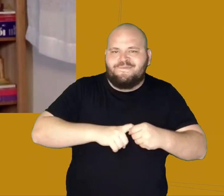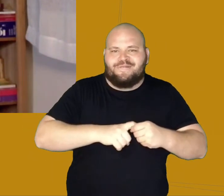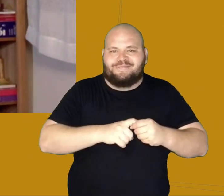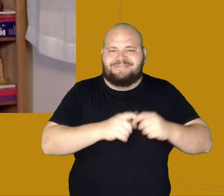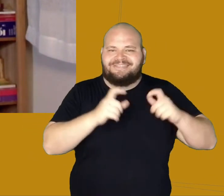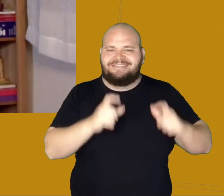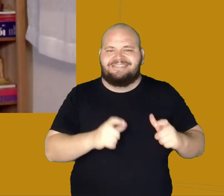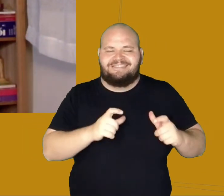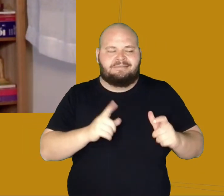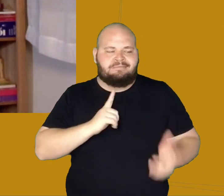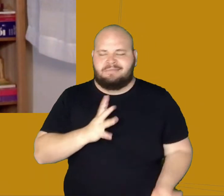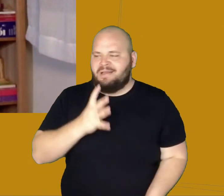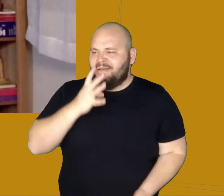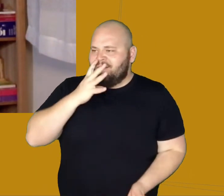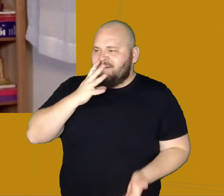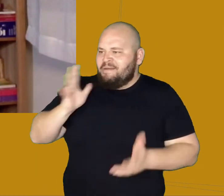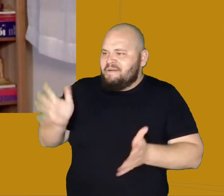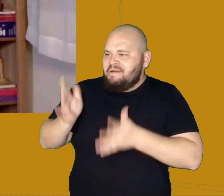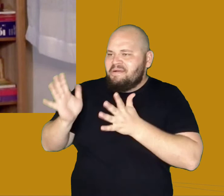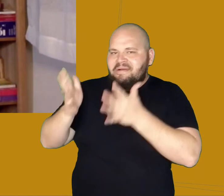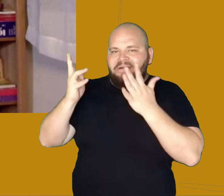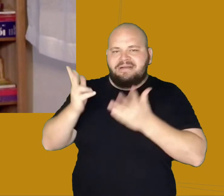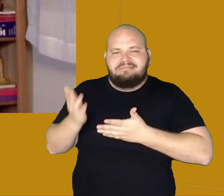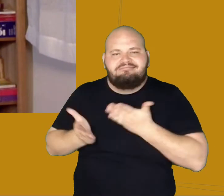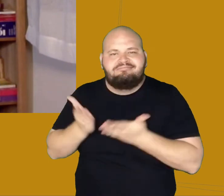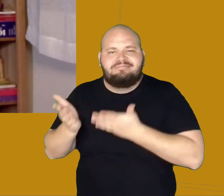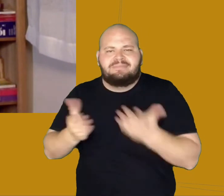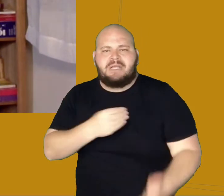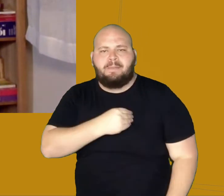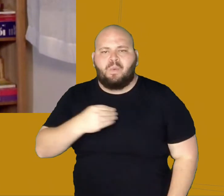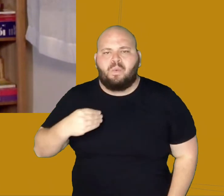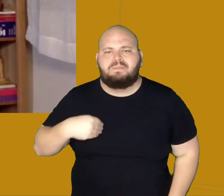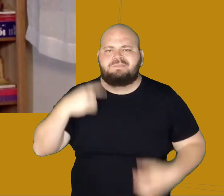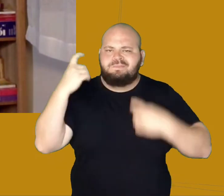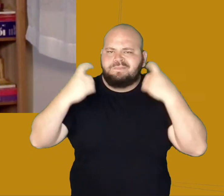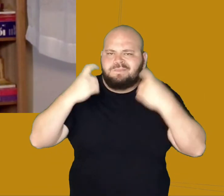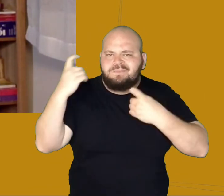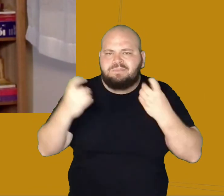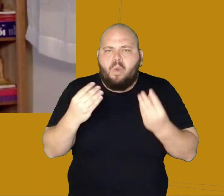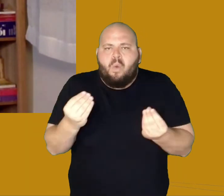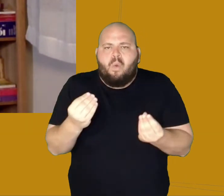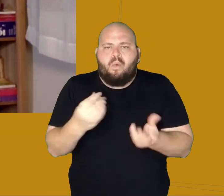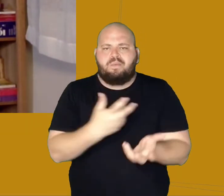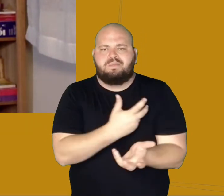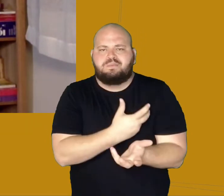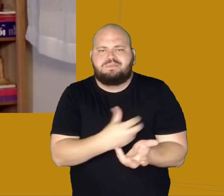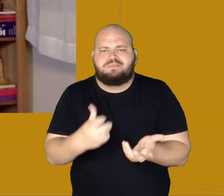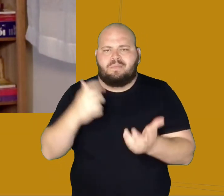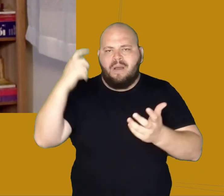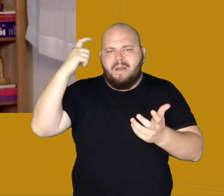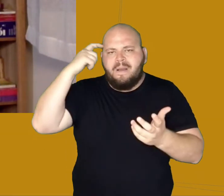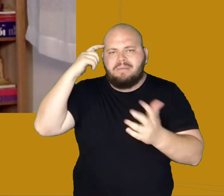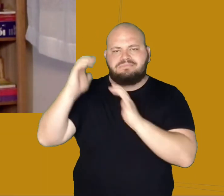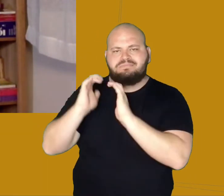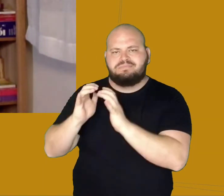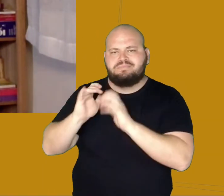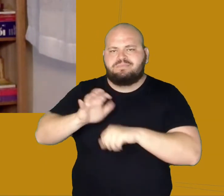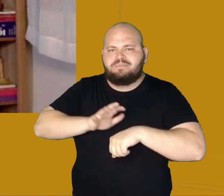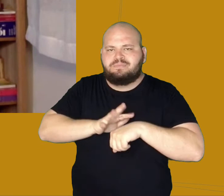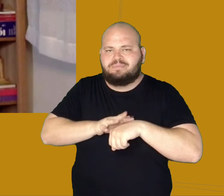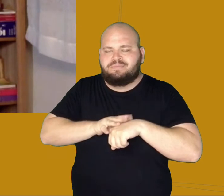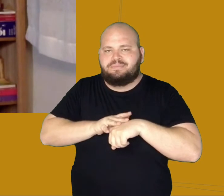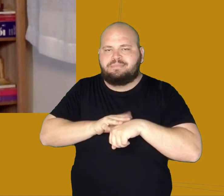volta. Ele recebe toda a admiração da população e é retratado como um médico preocupado com o exame das patologias cerebrais, e